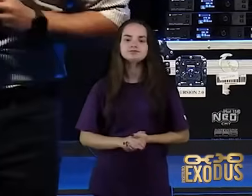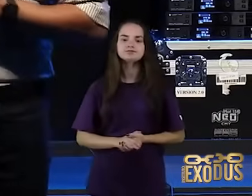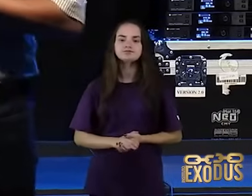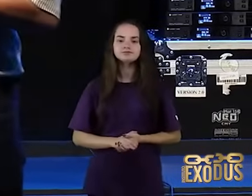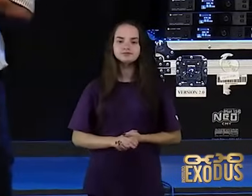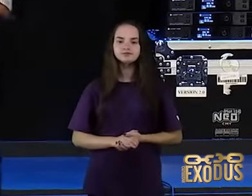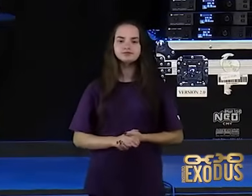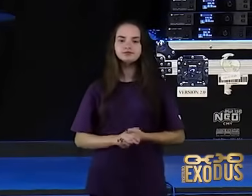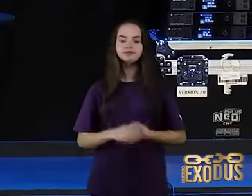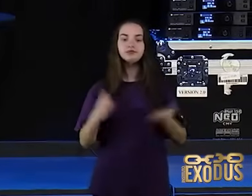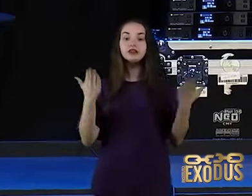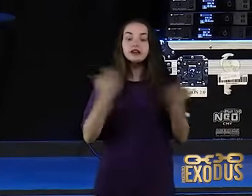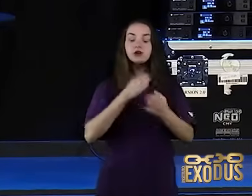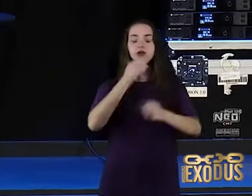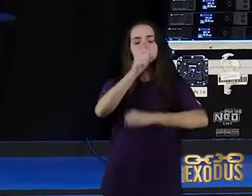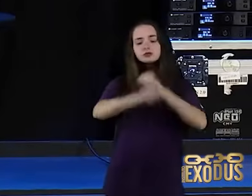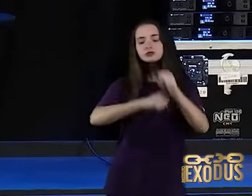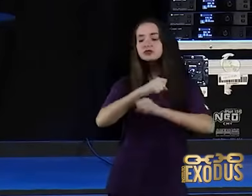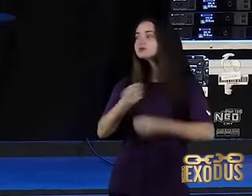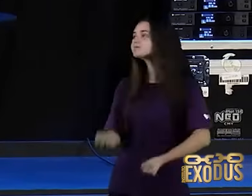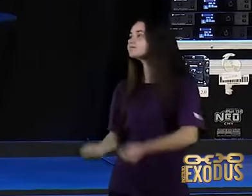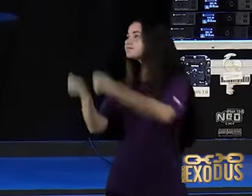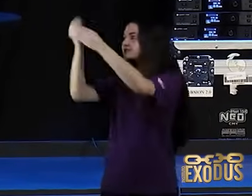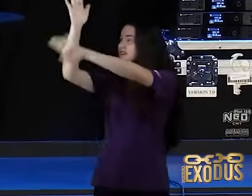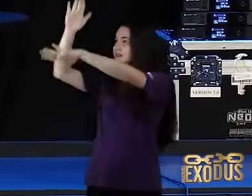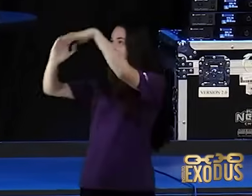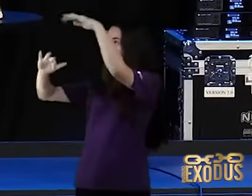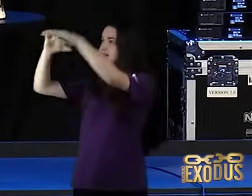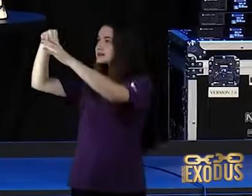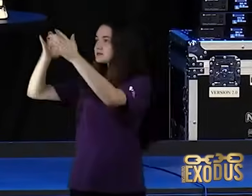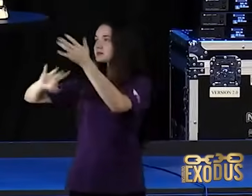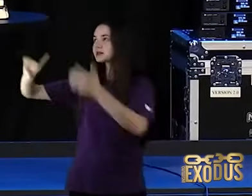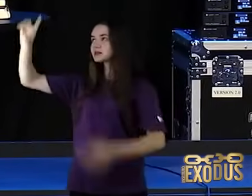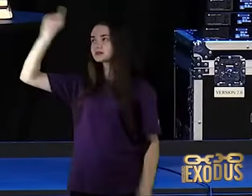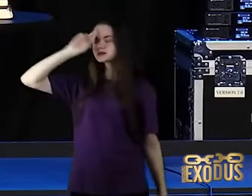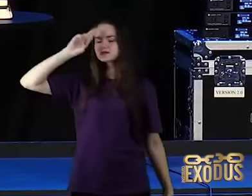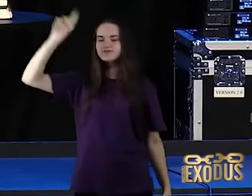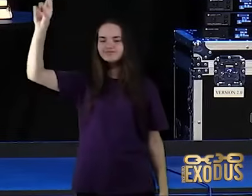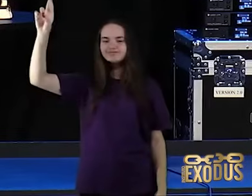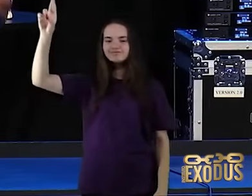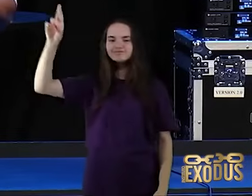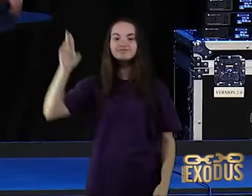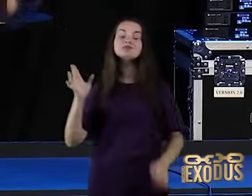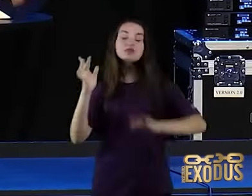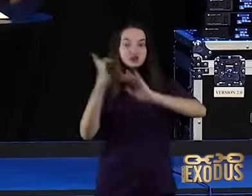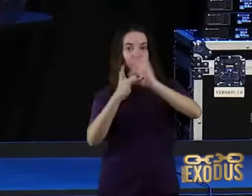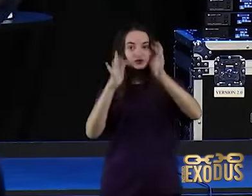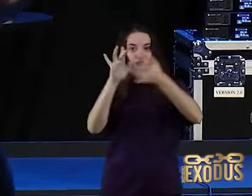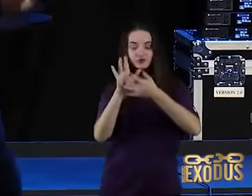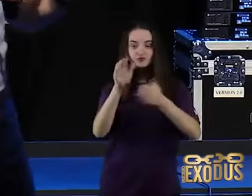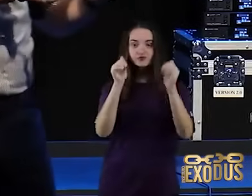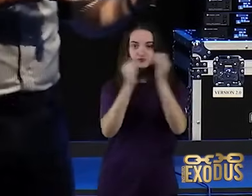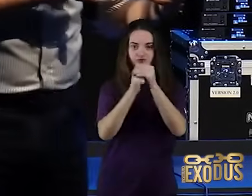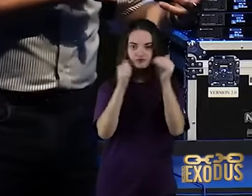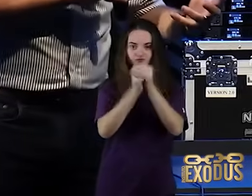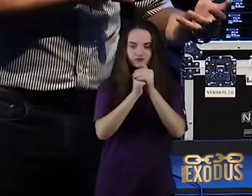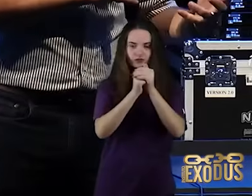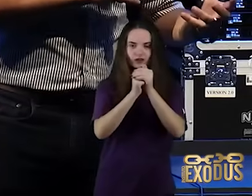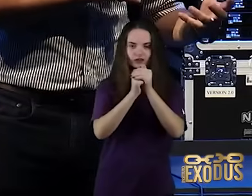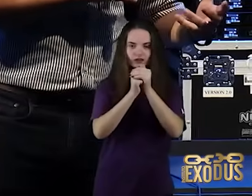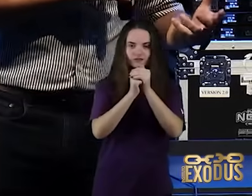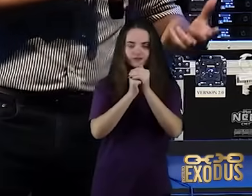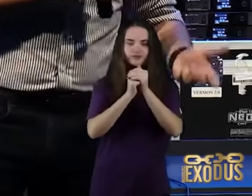mãos do senhor pensa isso pensa na sua casa quando Jesus ele ora João